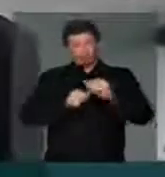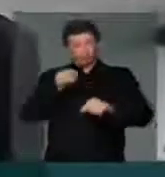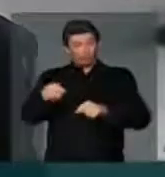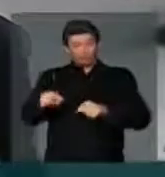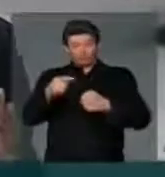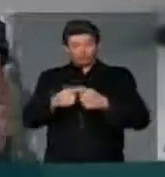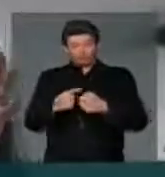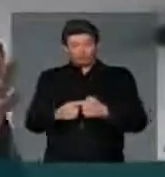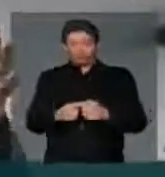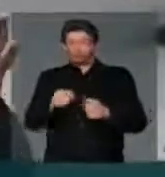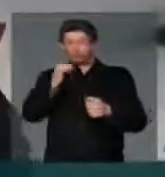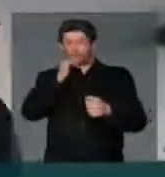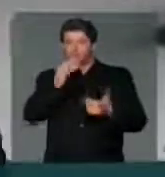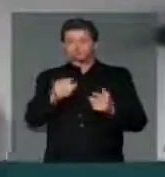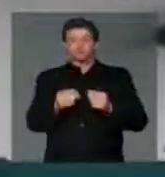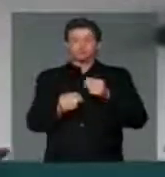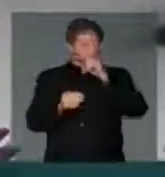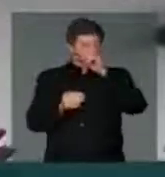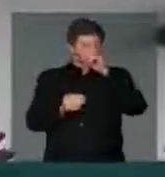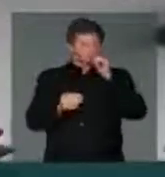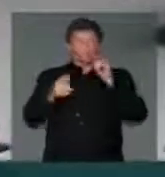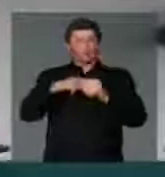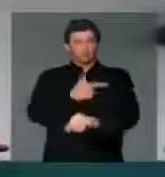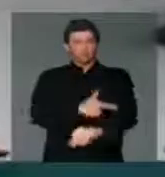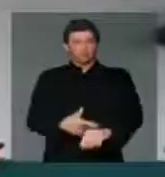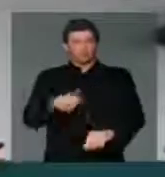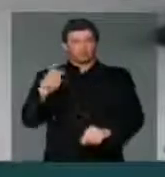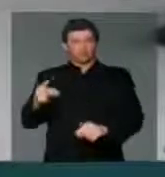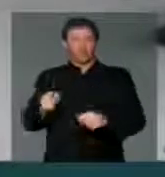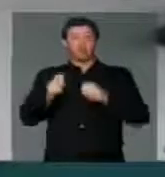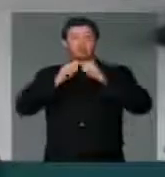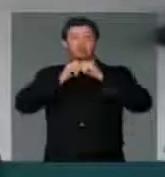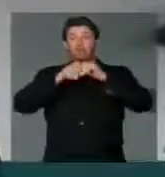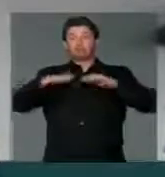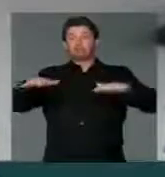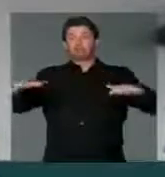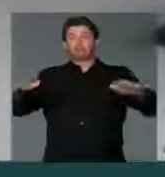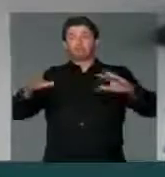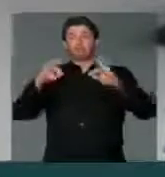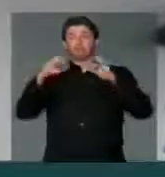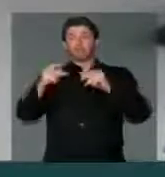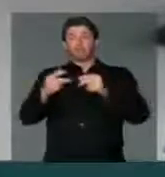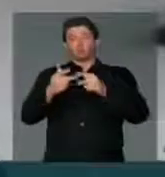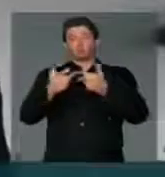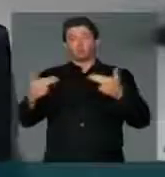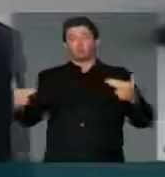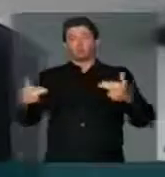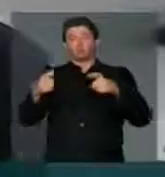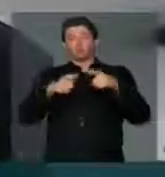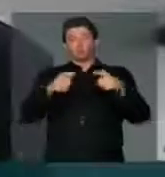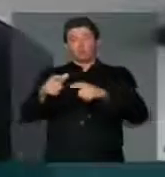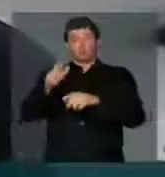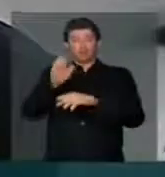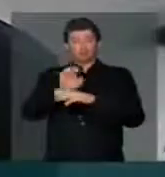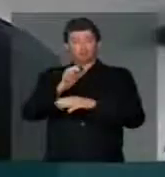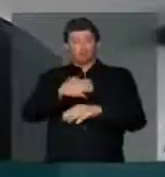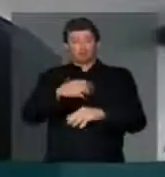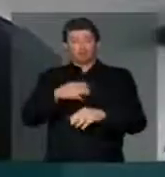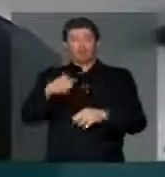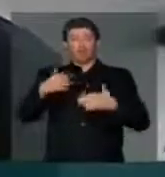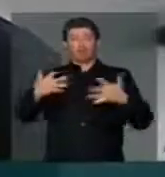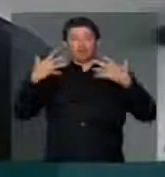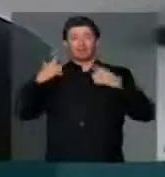município e o exemplo que ele se comportou expandiu em todo o estado da Bahia. E eu tive a alegria, em